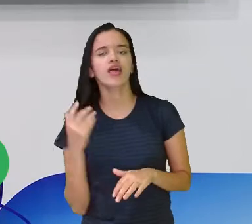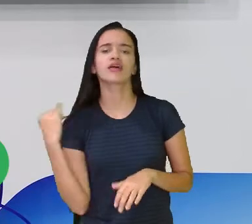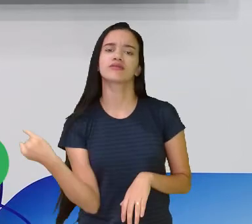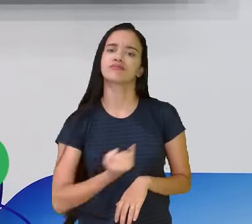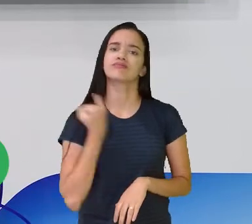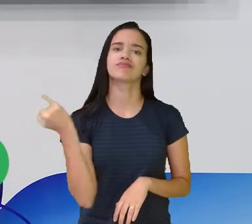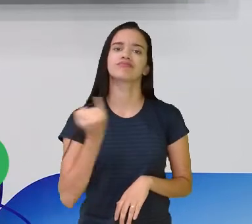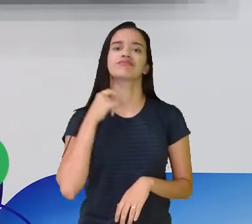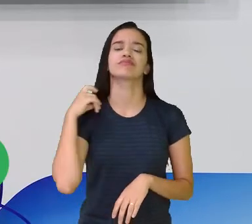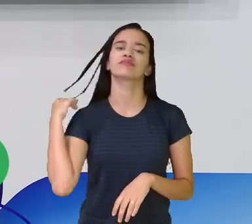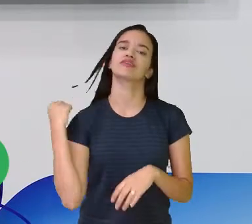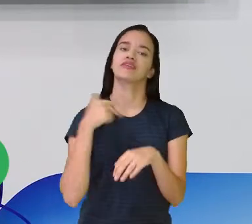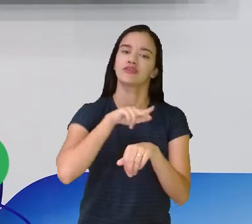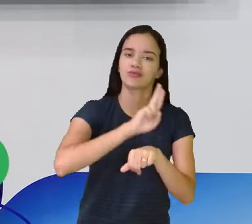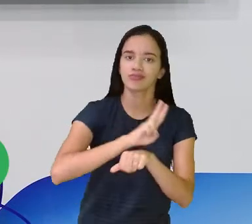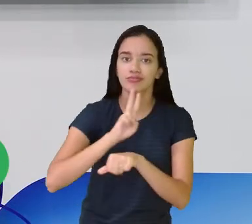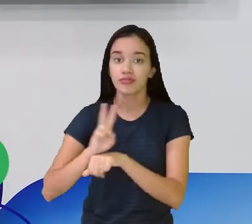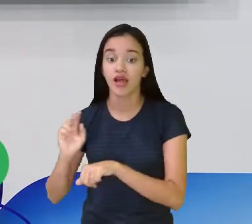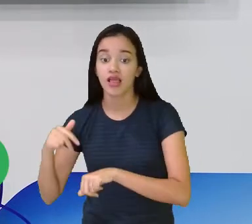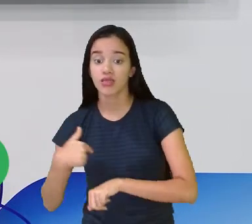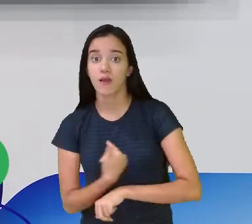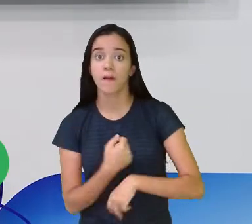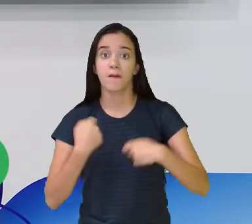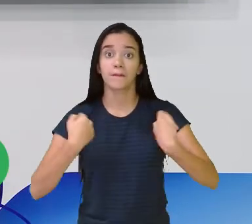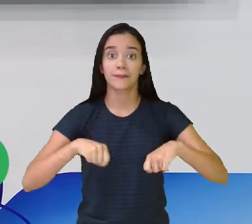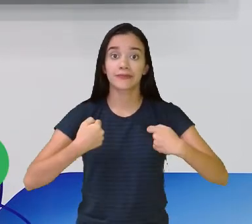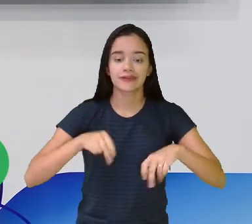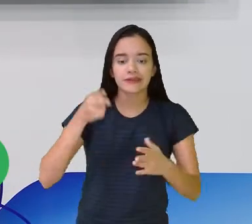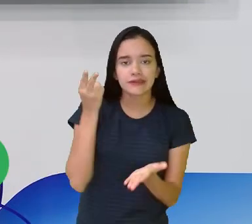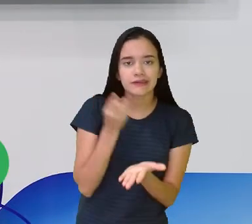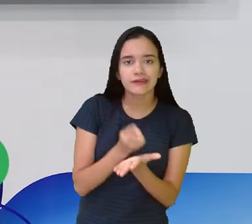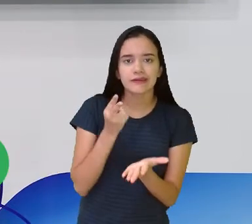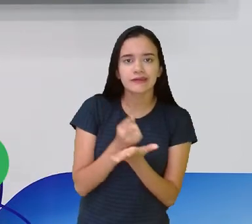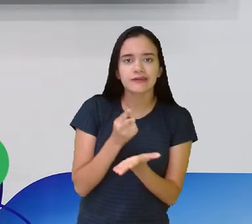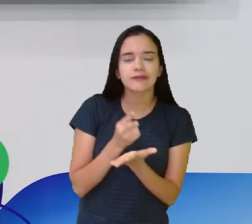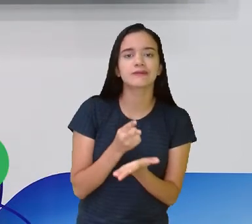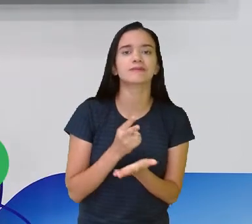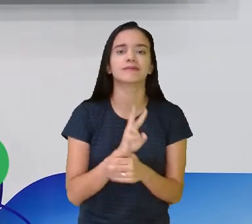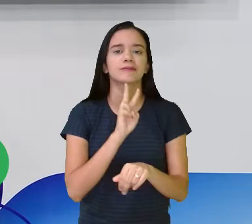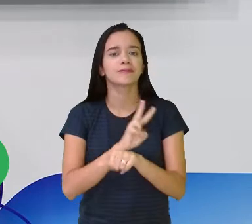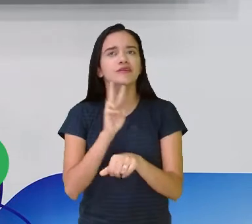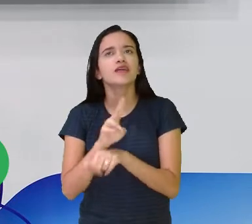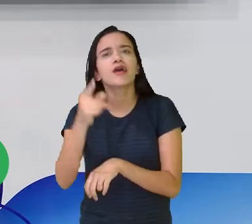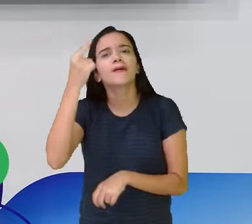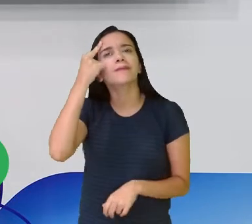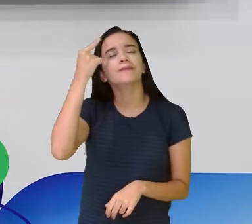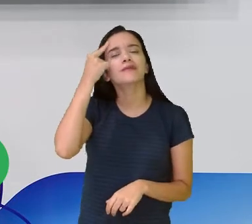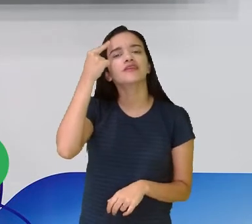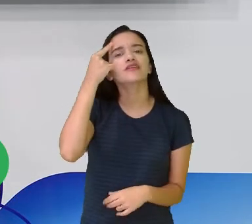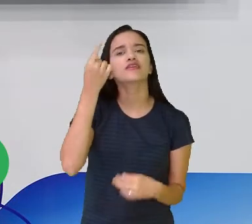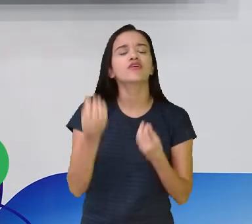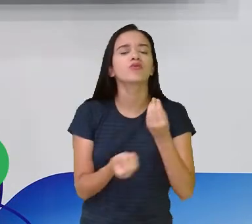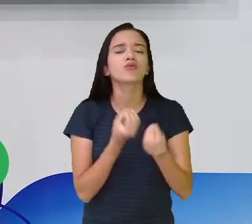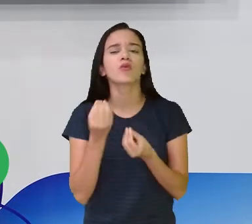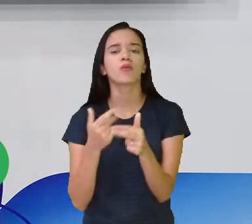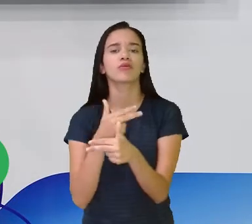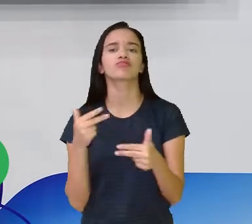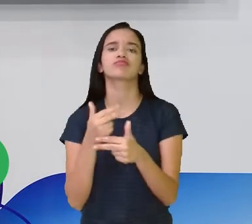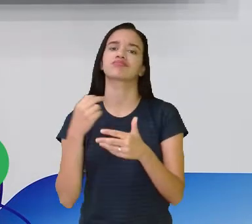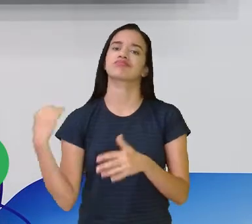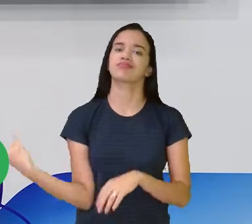de preservar. A gente precisa sempre preservar, pensar, ter isso como uma das